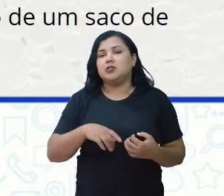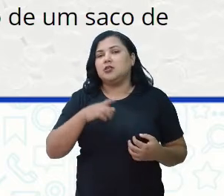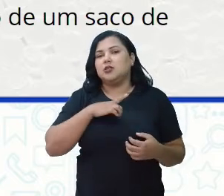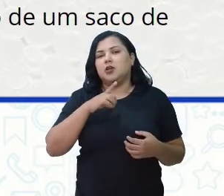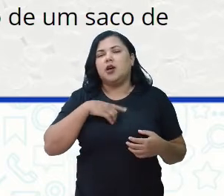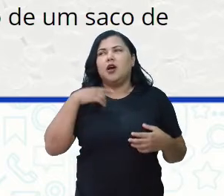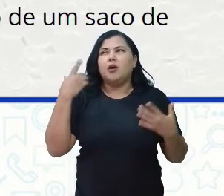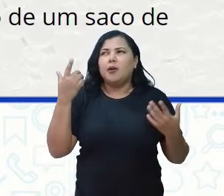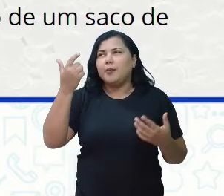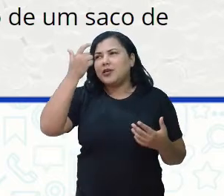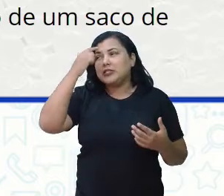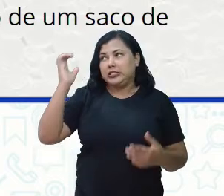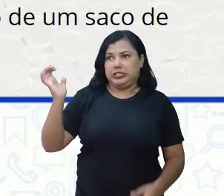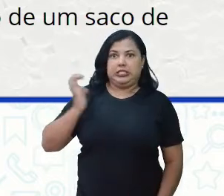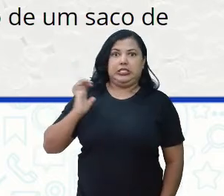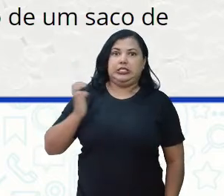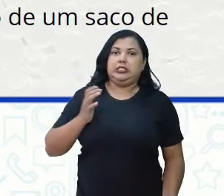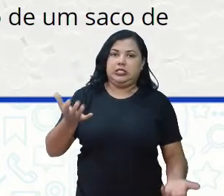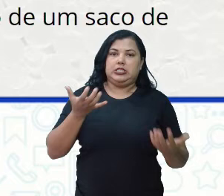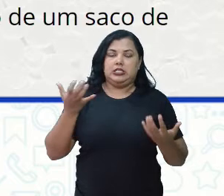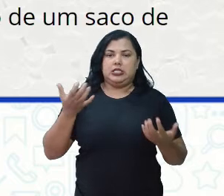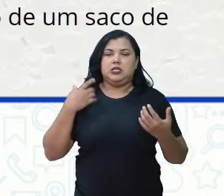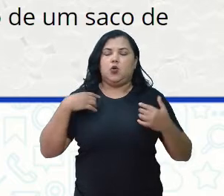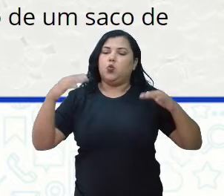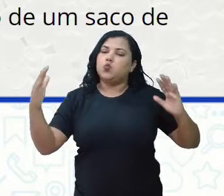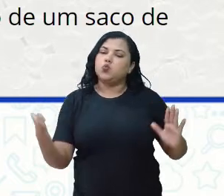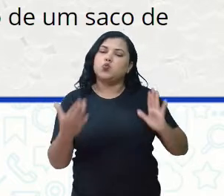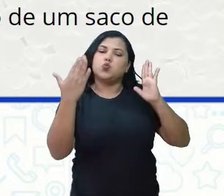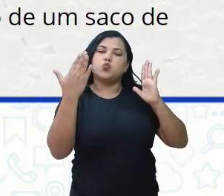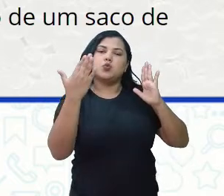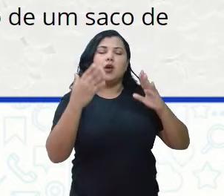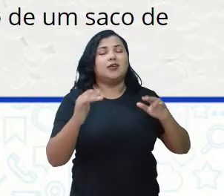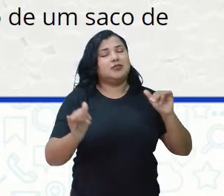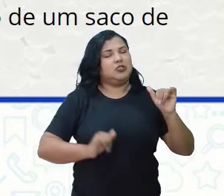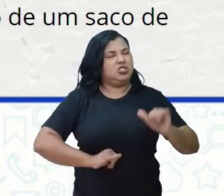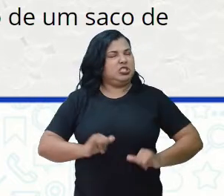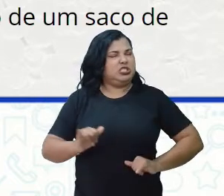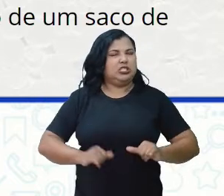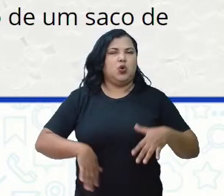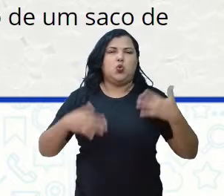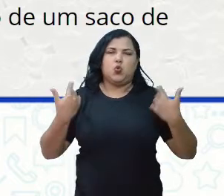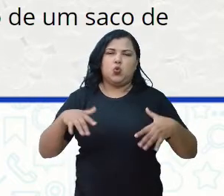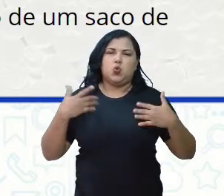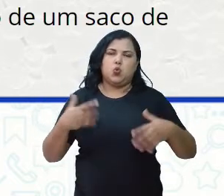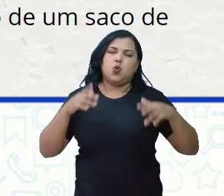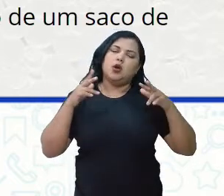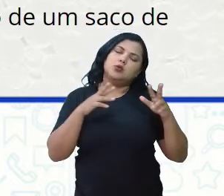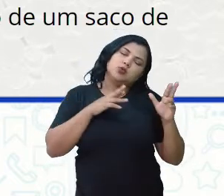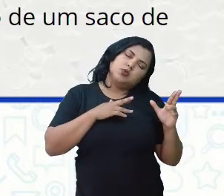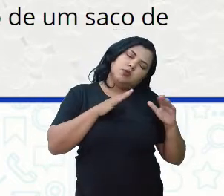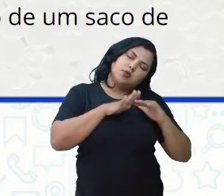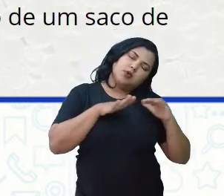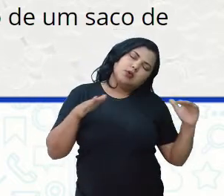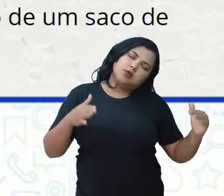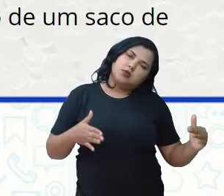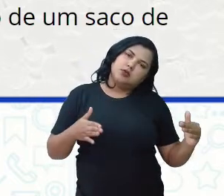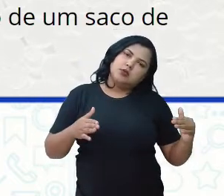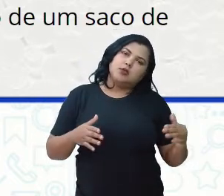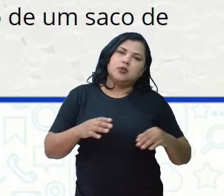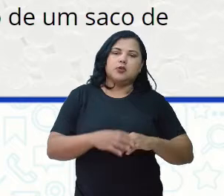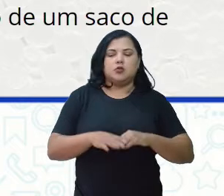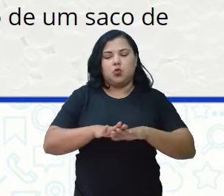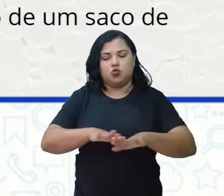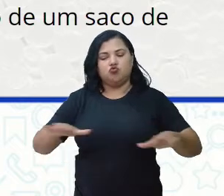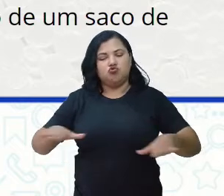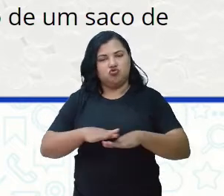tal delírio de enriquecer, que afrontava resignado as mais duras privações. Dormia sobre o balcão da própria venda, em cima de uma